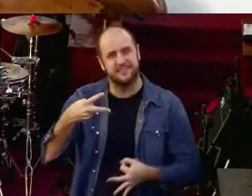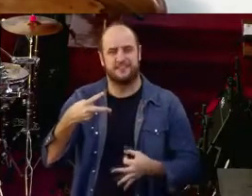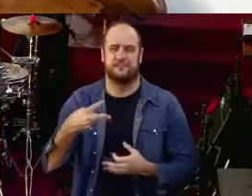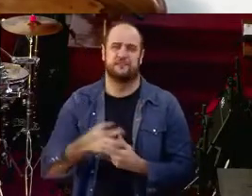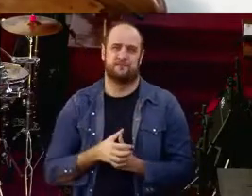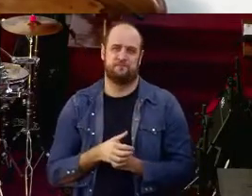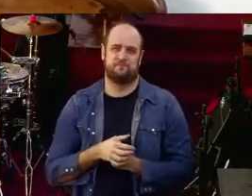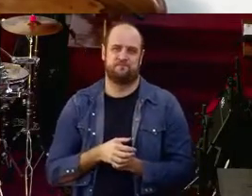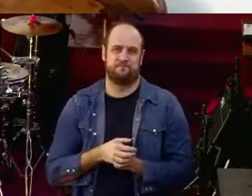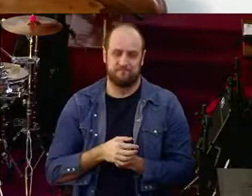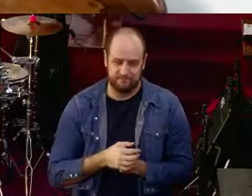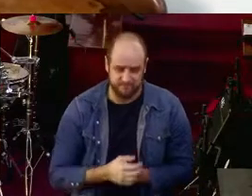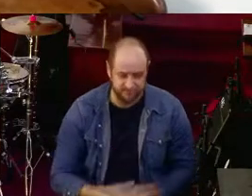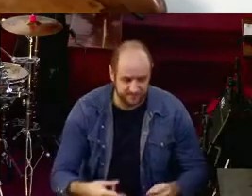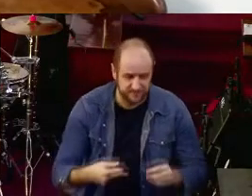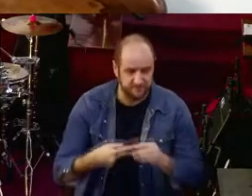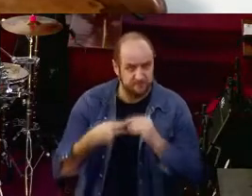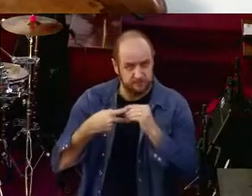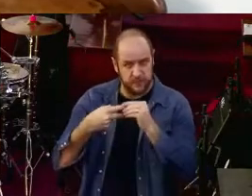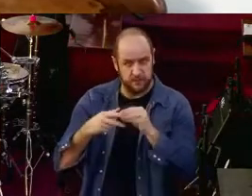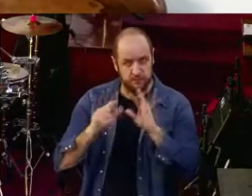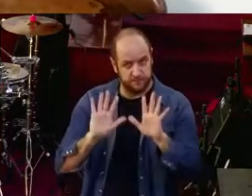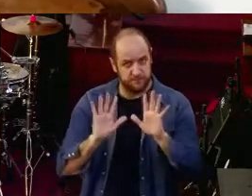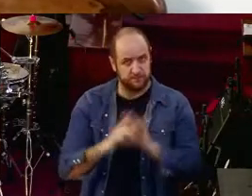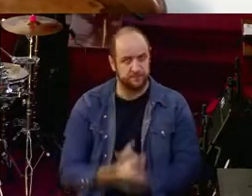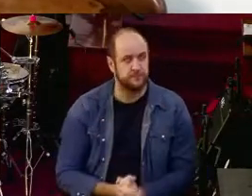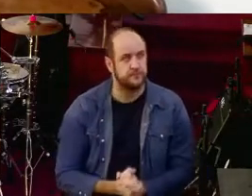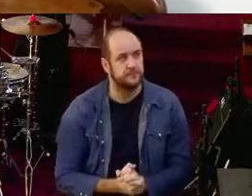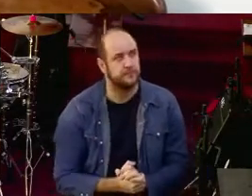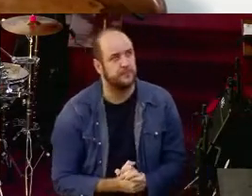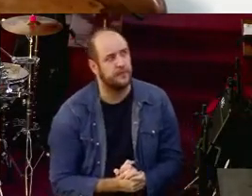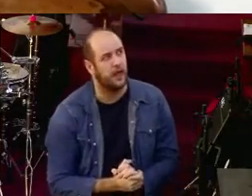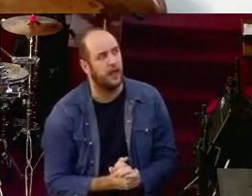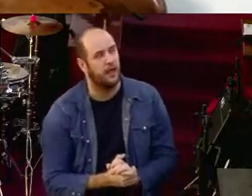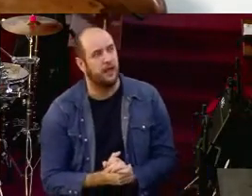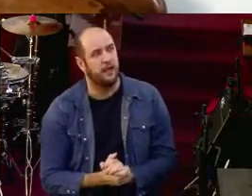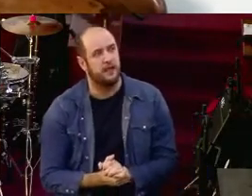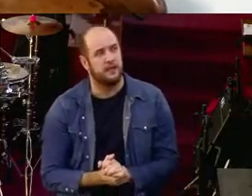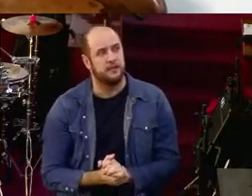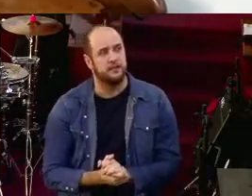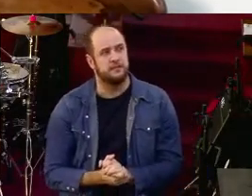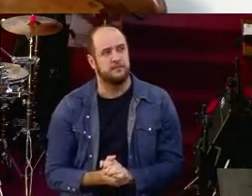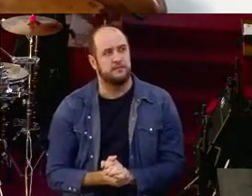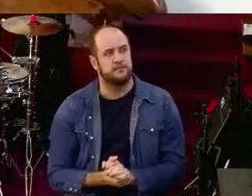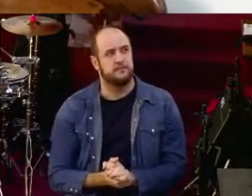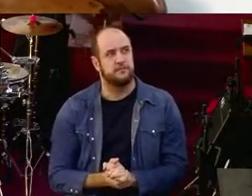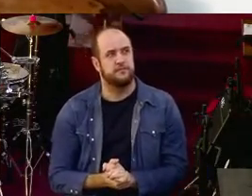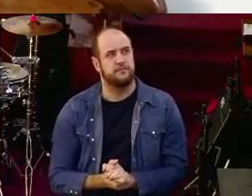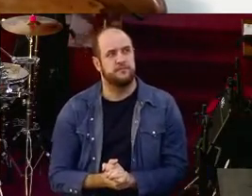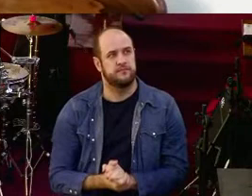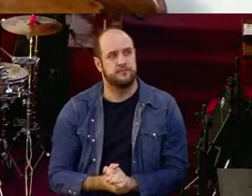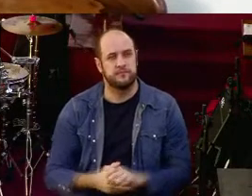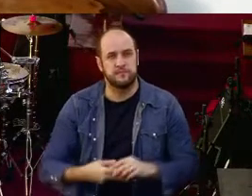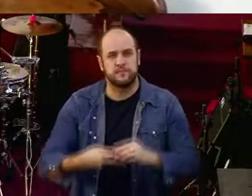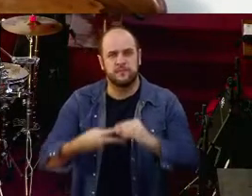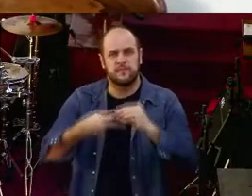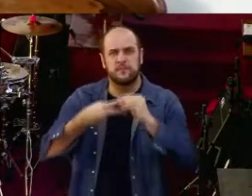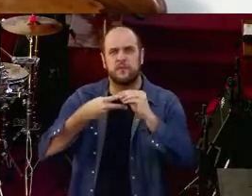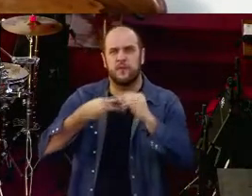irmãos. A primeira coisa é a palavra, né? A palavra forte